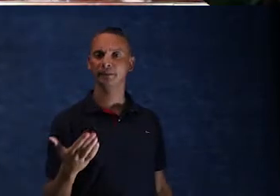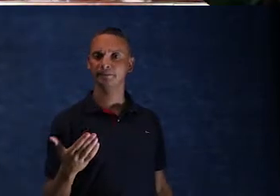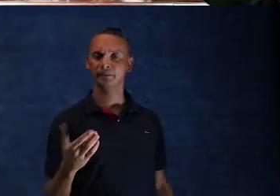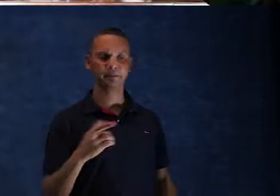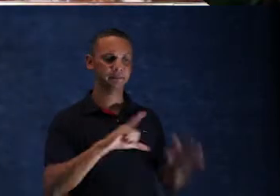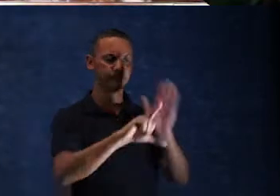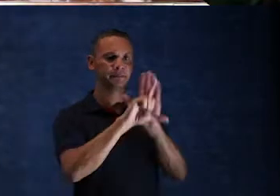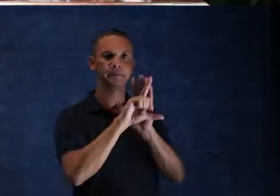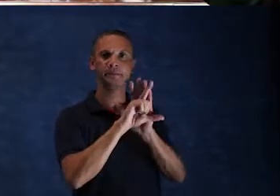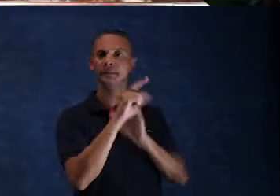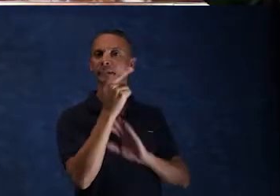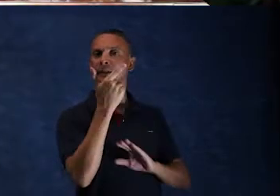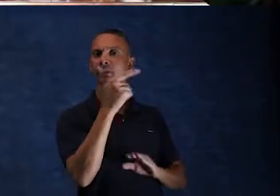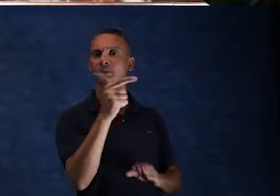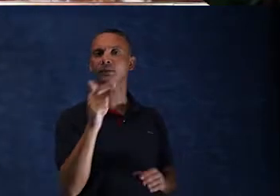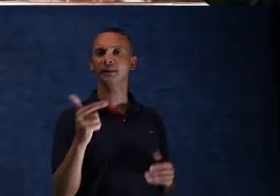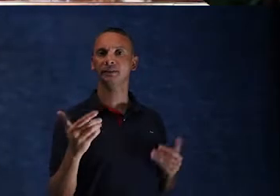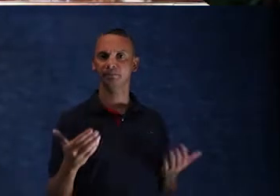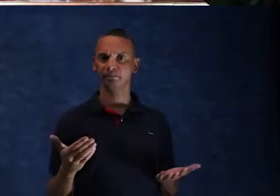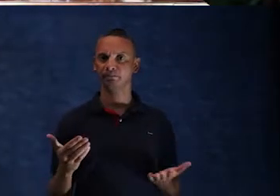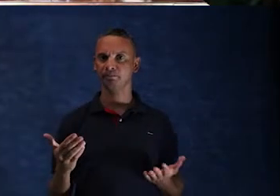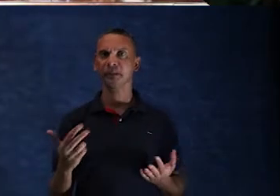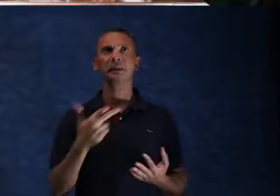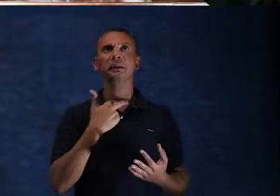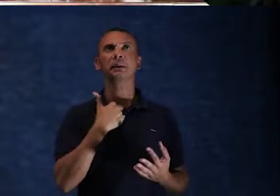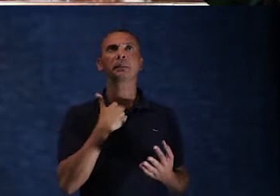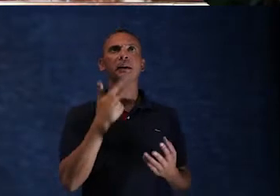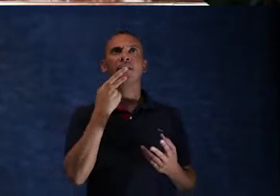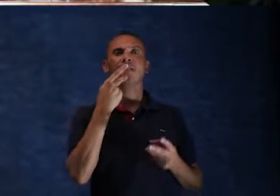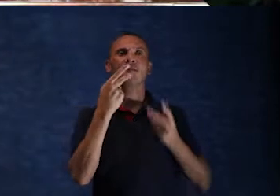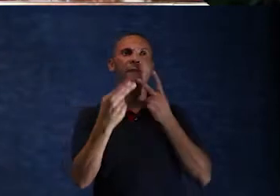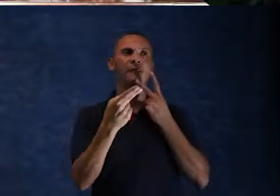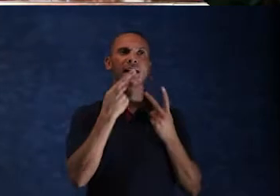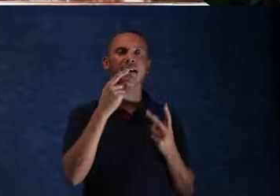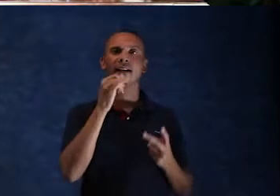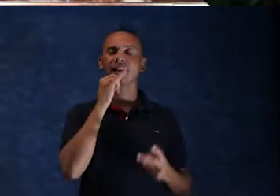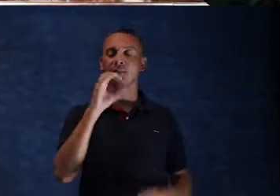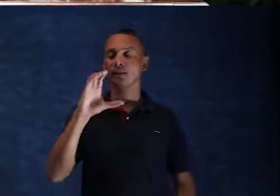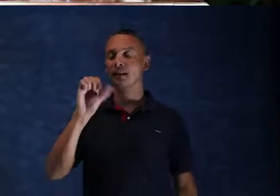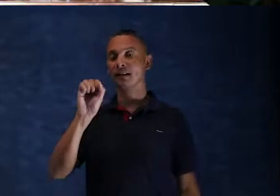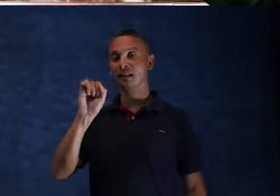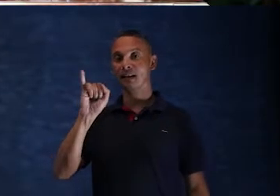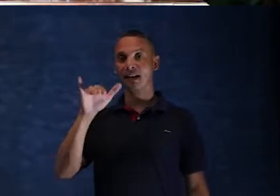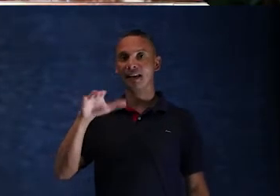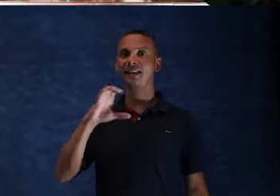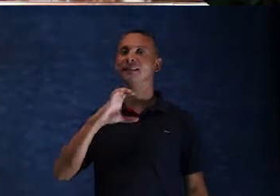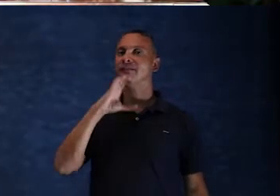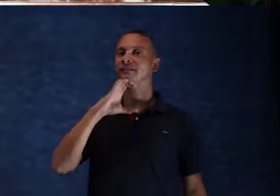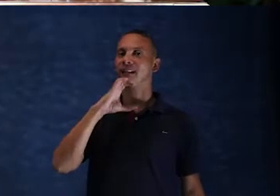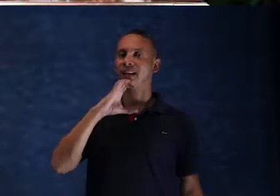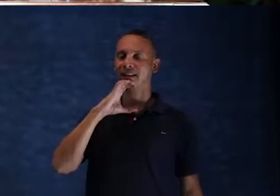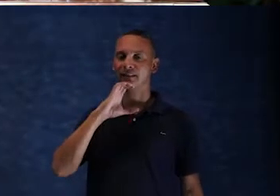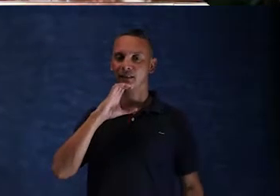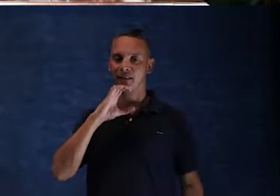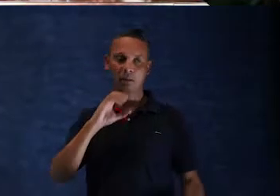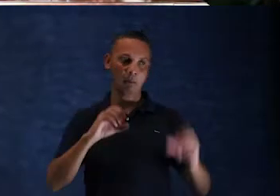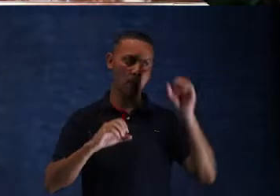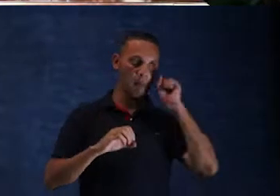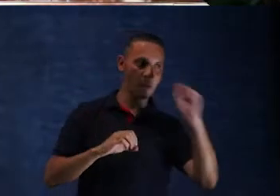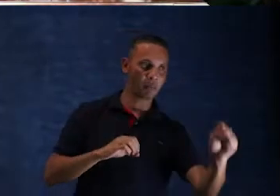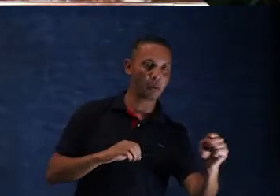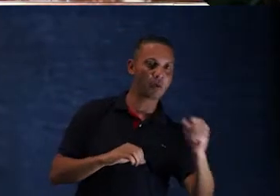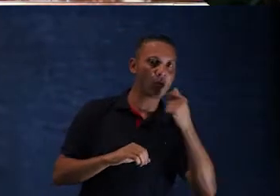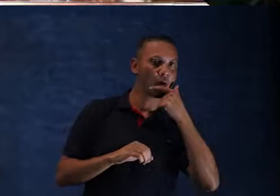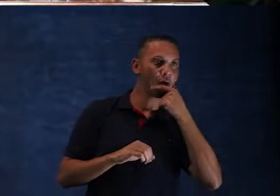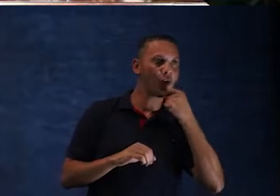lei. Então, não se pode dizer que Caim cometeu um crime. Ele matou alguém,